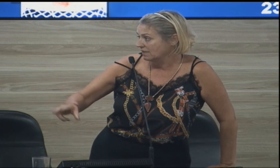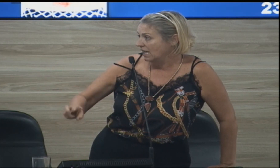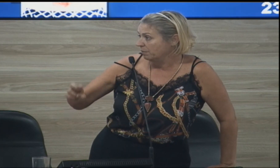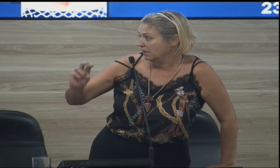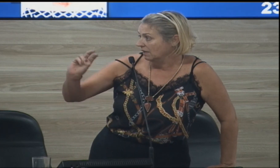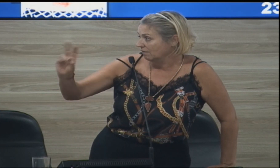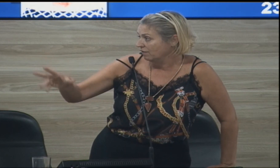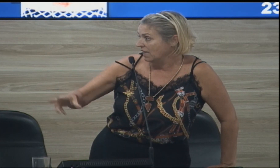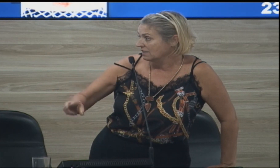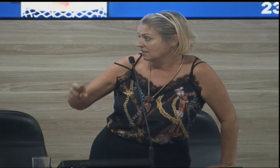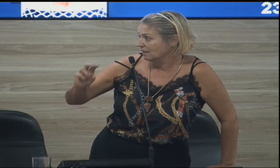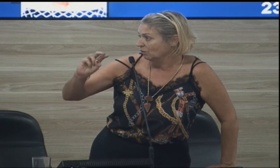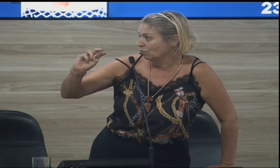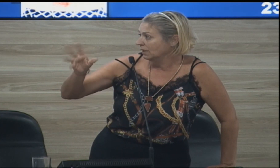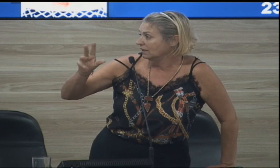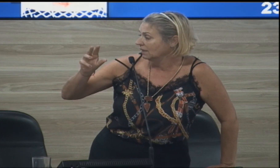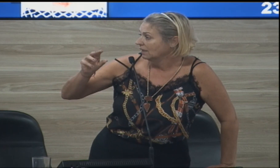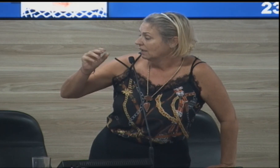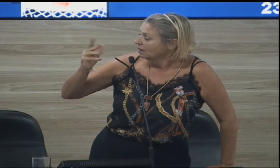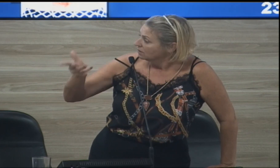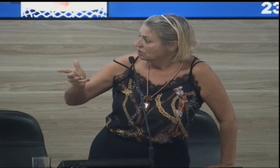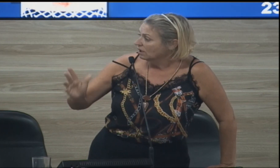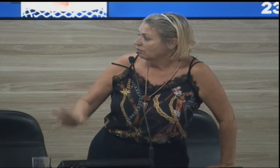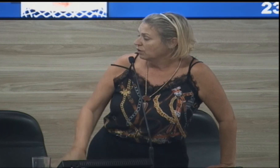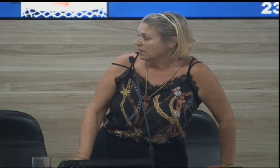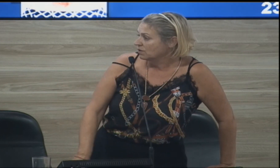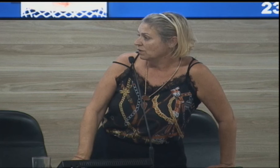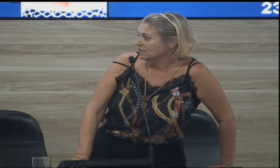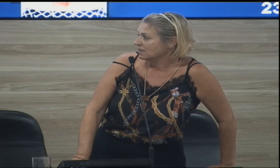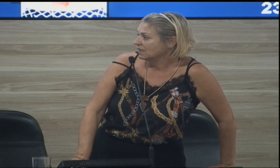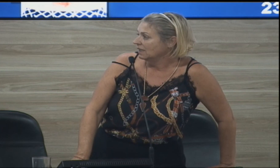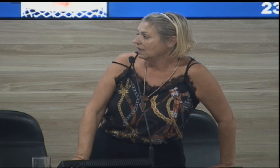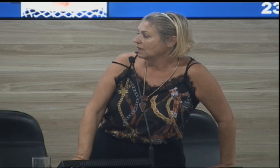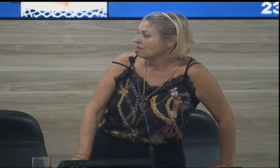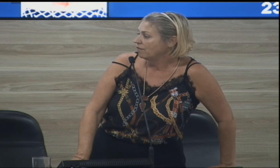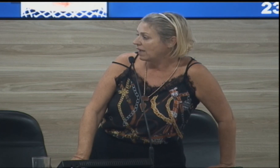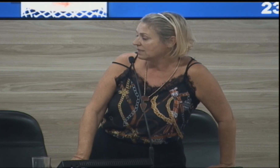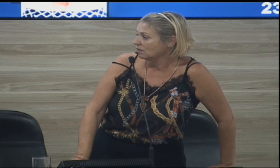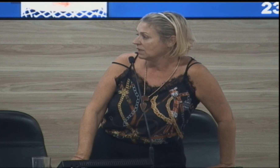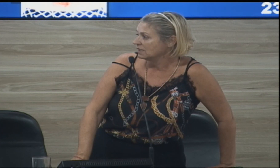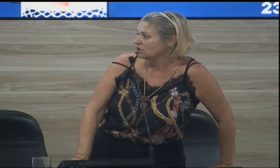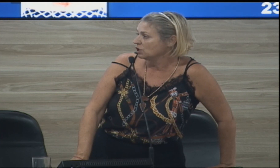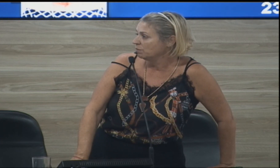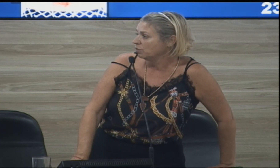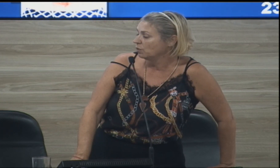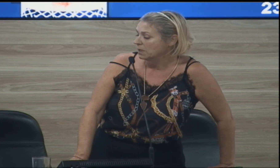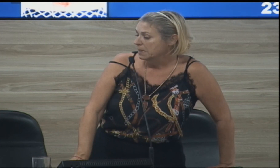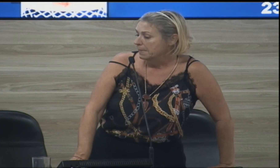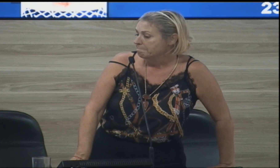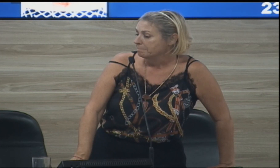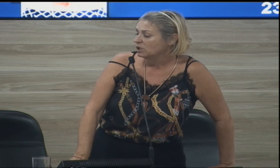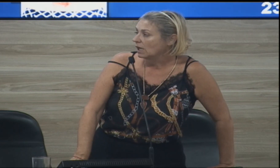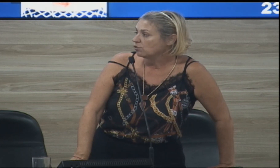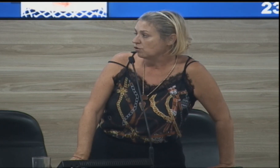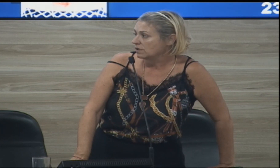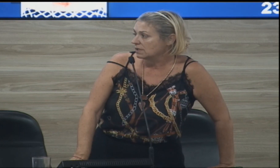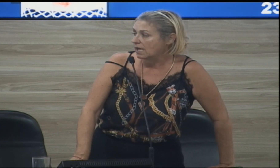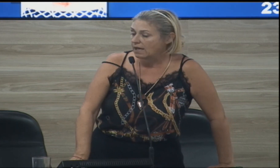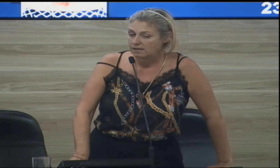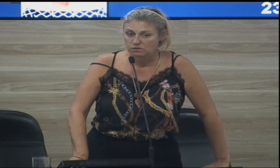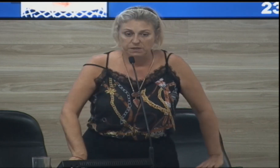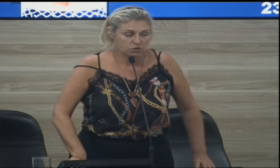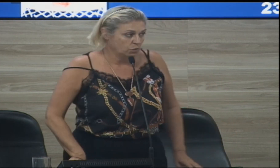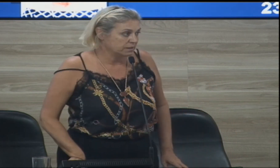via WhatsApp, nem Face, nem Twitter, de informações que façam esse tipo de